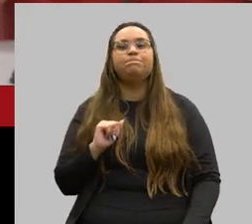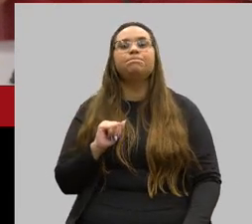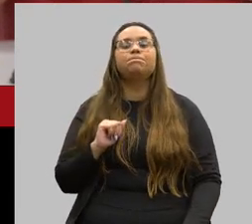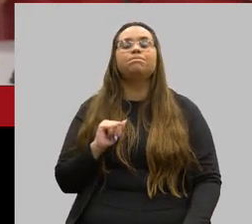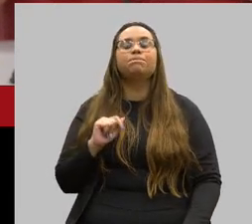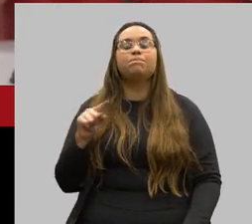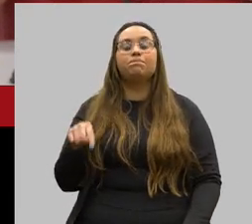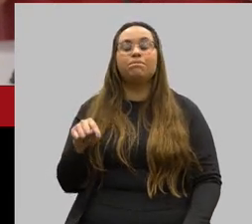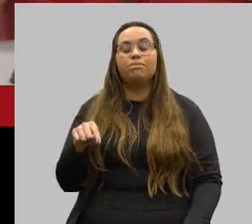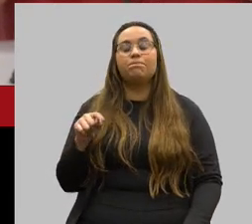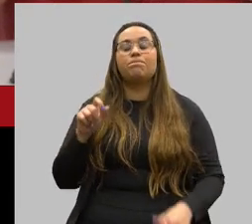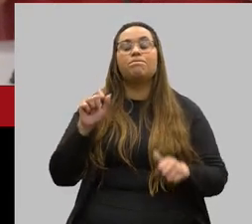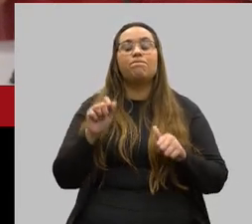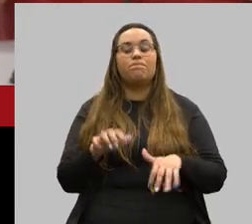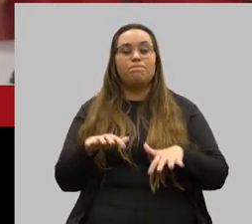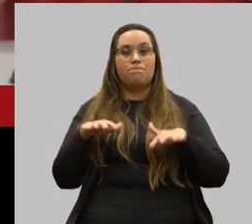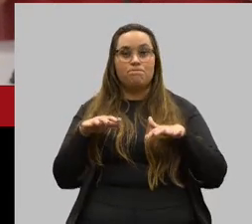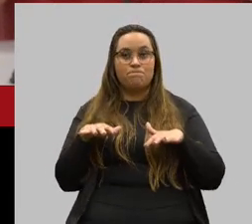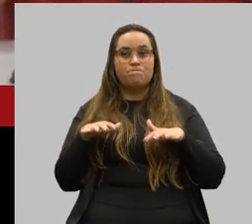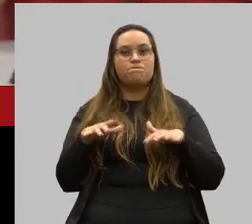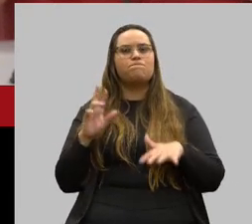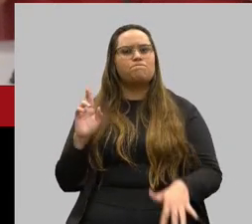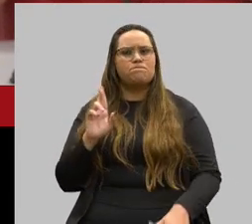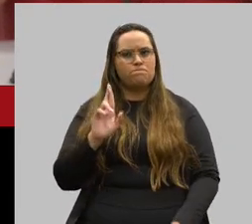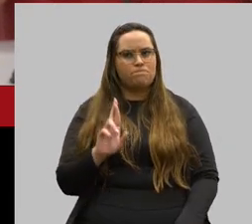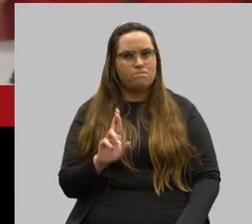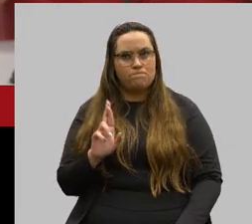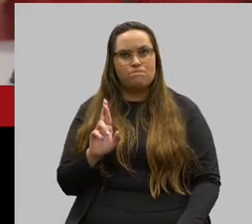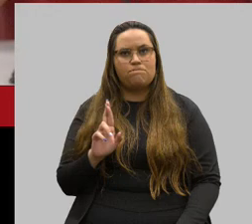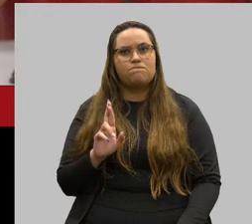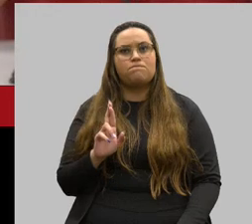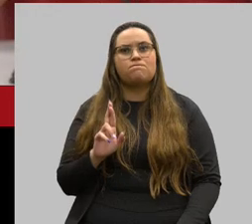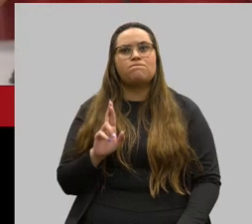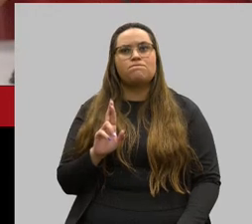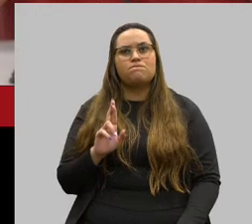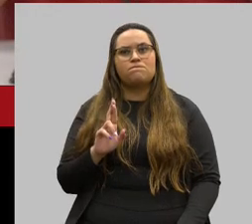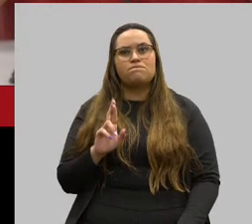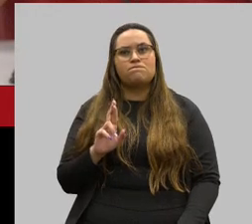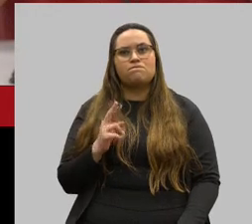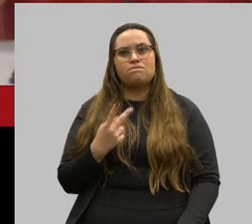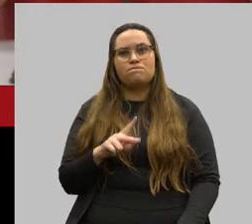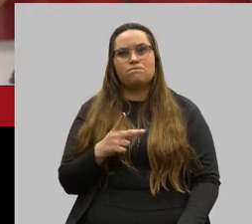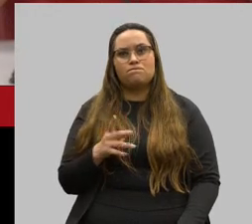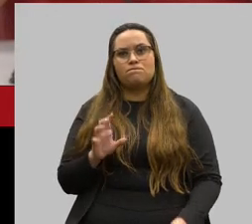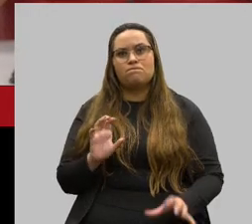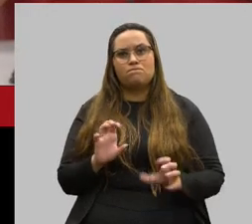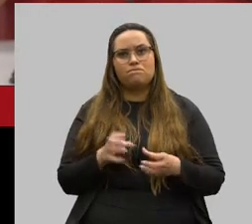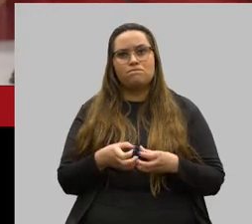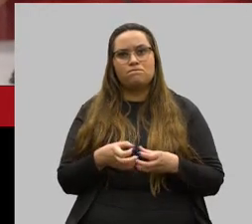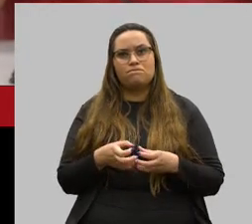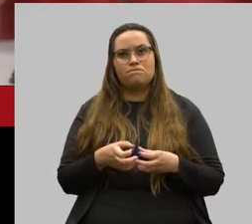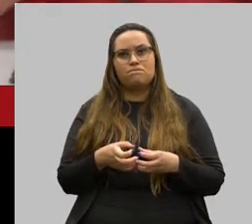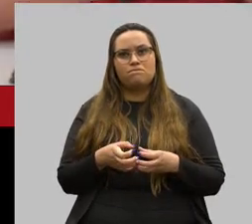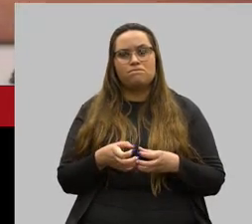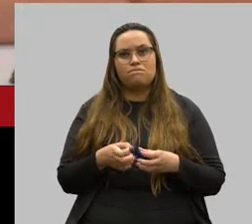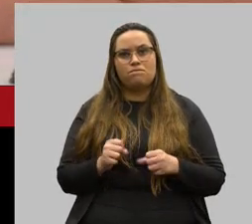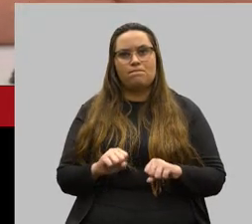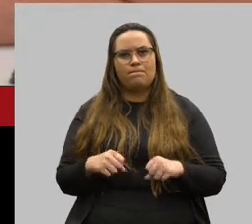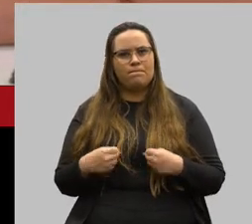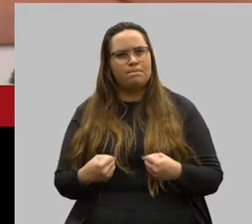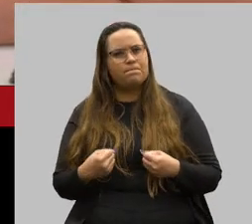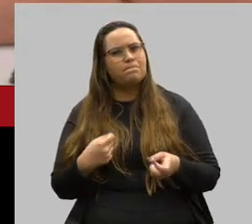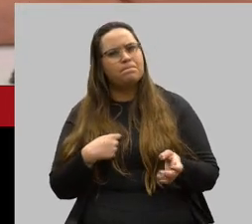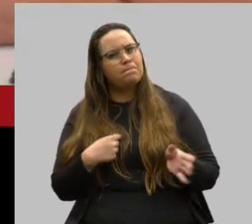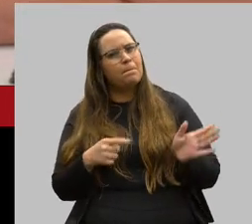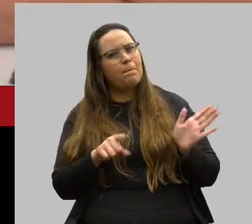pública né havia representando a senhora aqui na na mesa da comissão de segurança eu fiz fez a pergunta